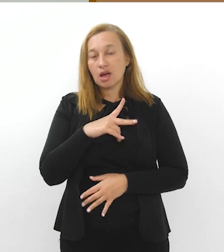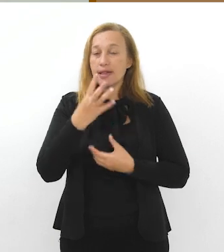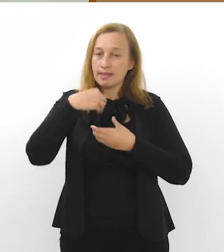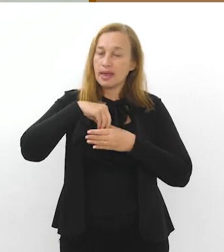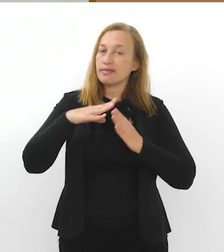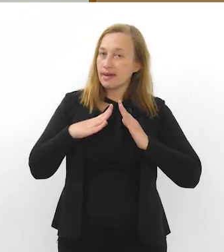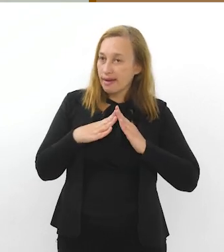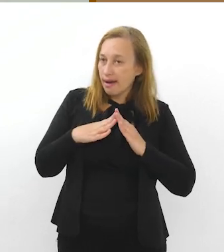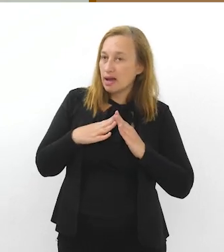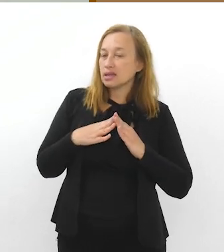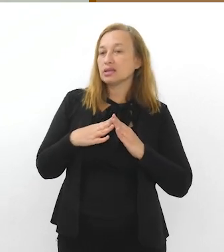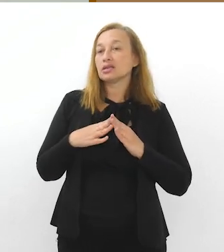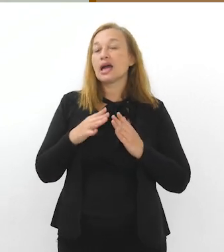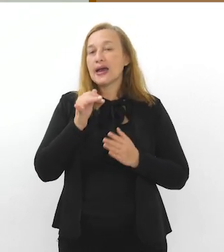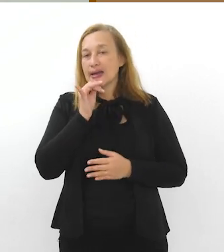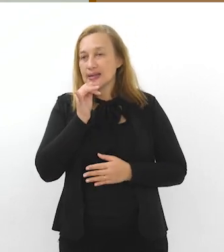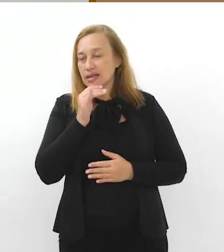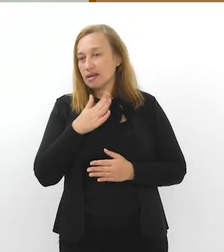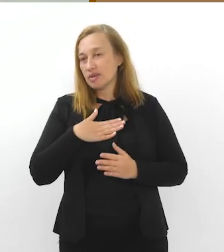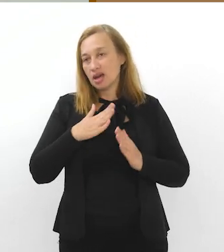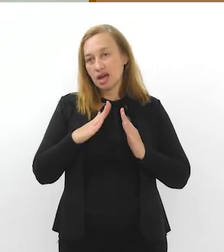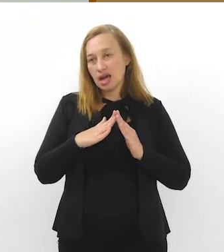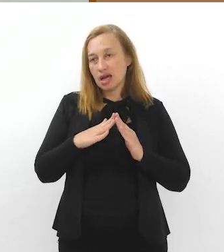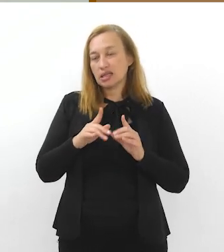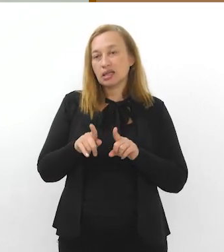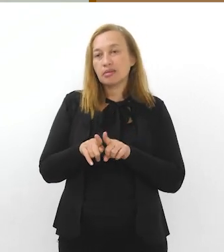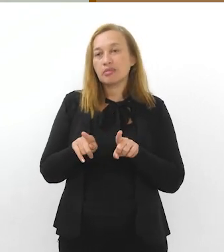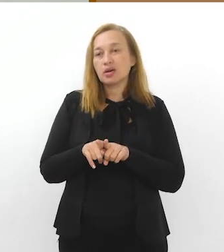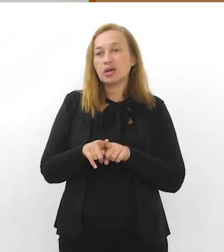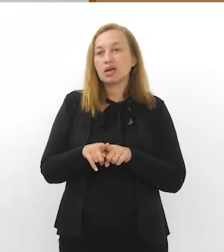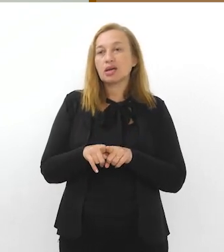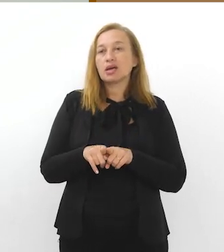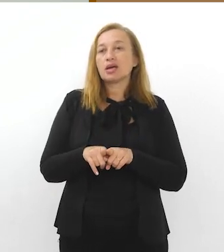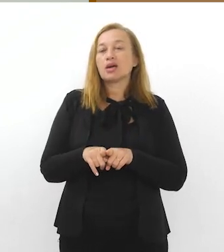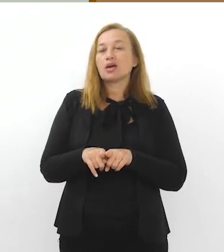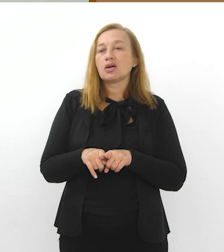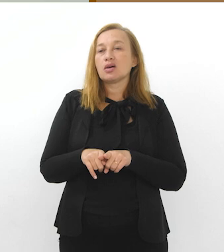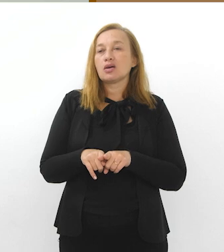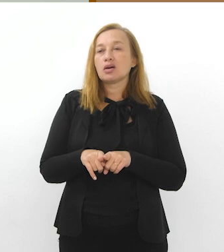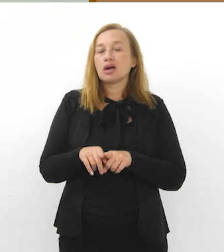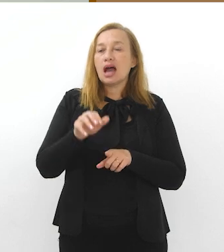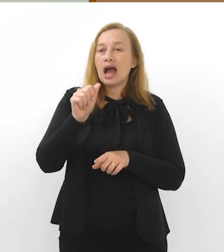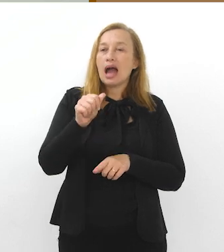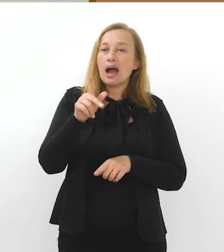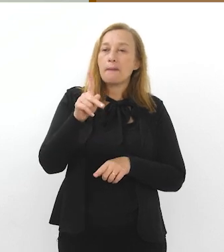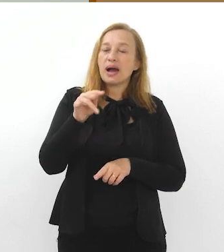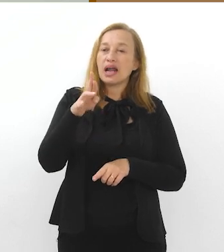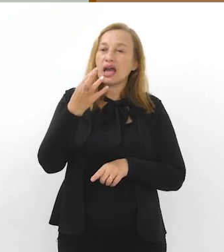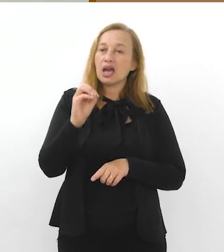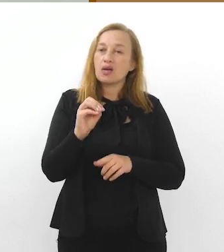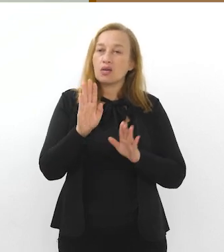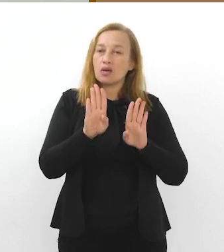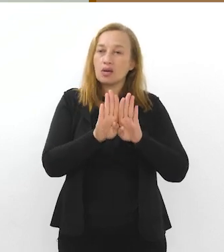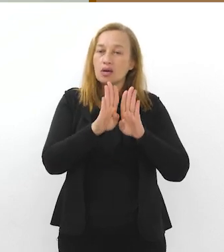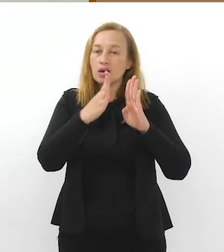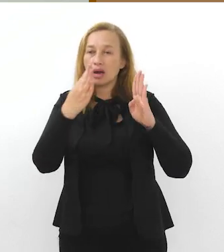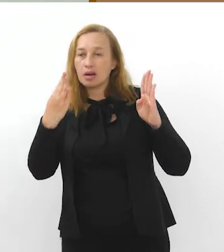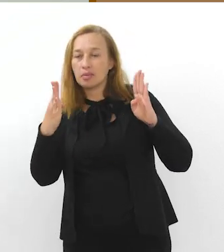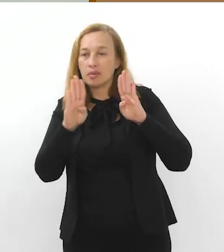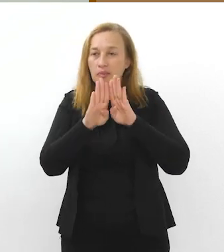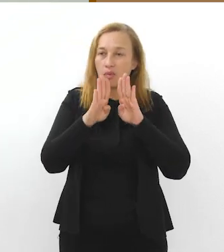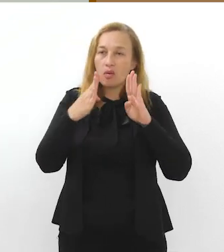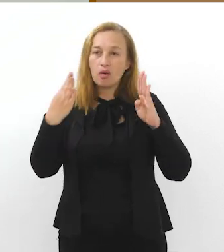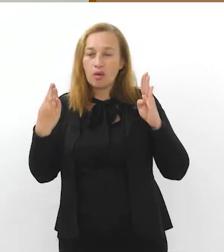né? Assim, dentro de casa. Por exemplo, em casa também eu coloco uns aparelhinhos para abrir porta, para fechar